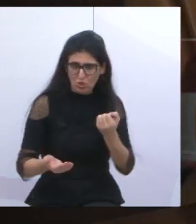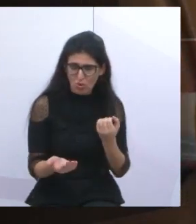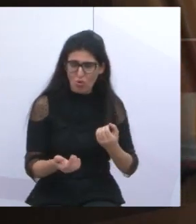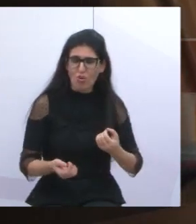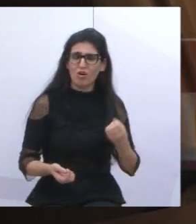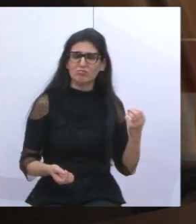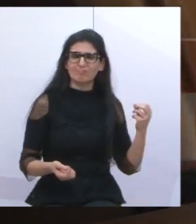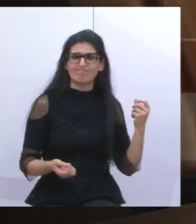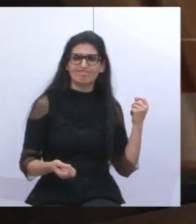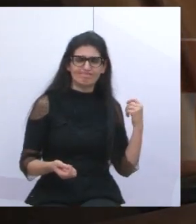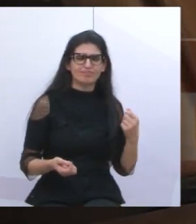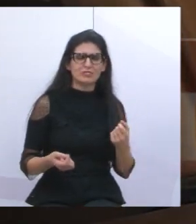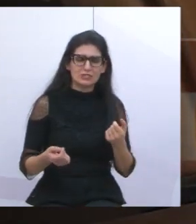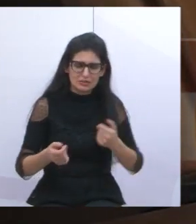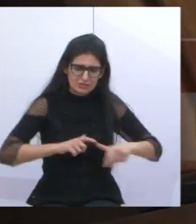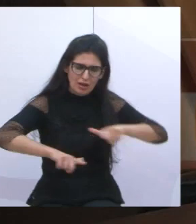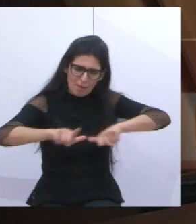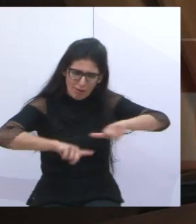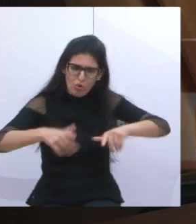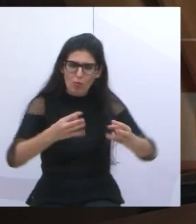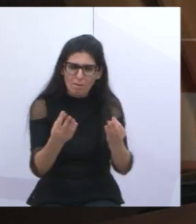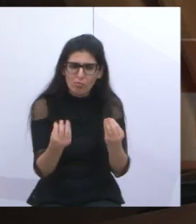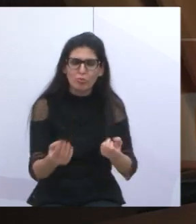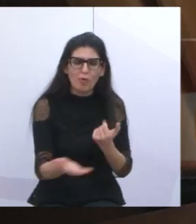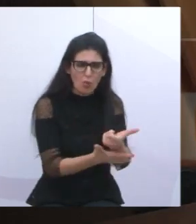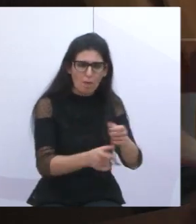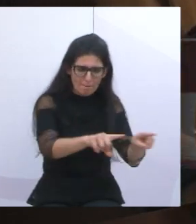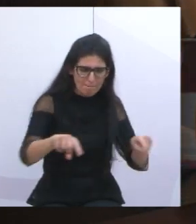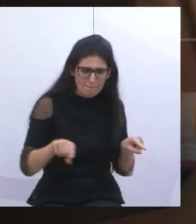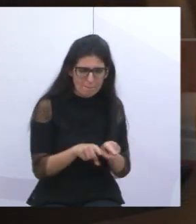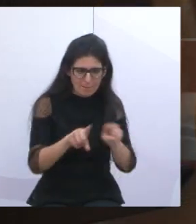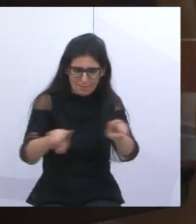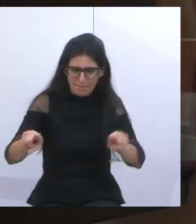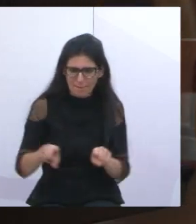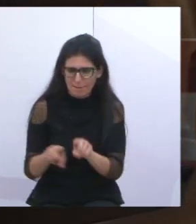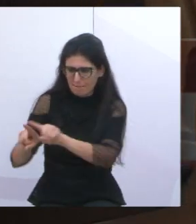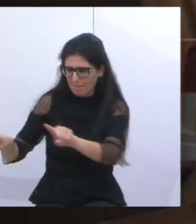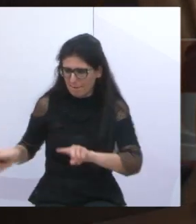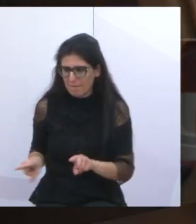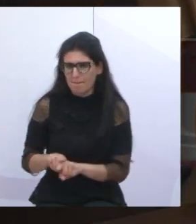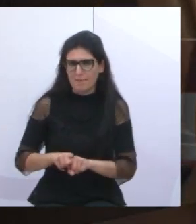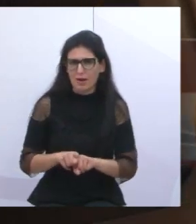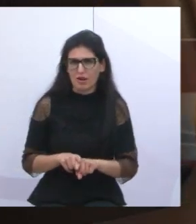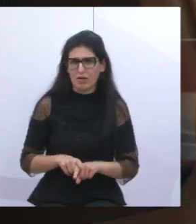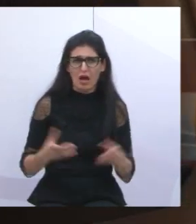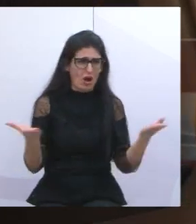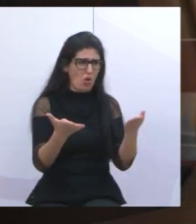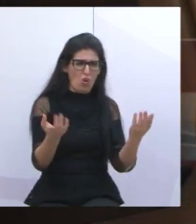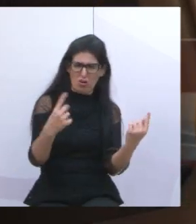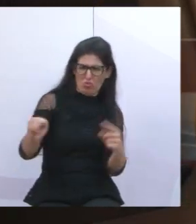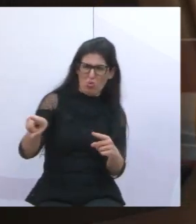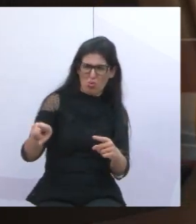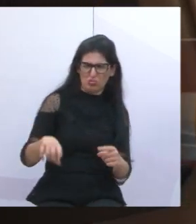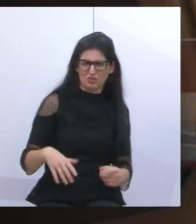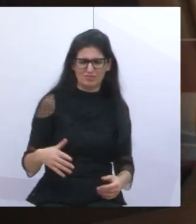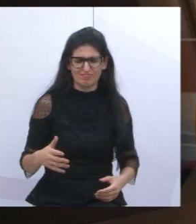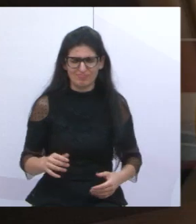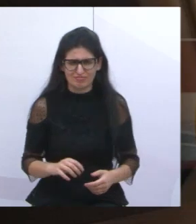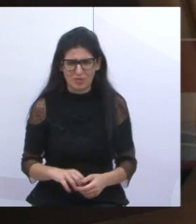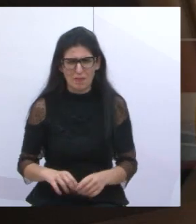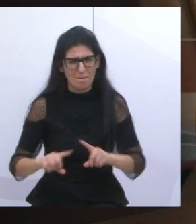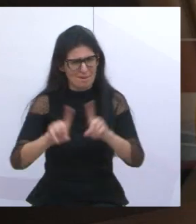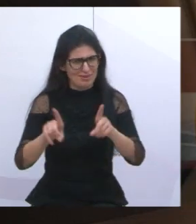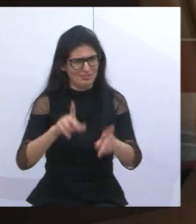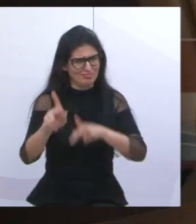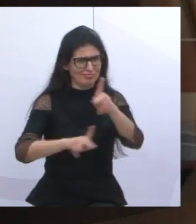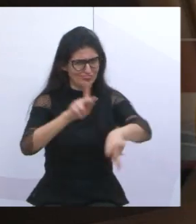inteira para comprar aí 2 lotes, 3 lotes, e eles passaram a ser contra. Então, para a população de Jacareí ver